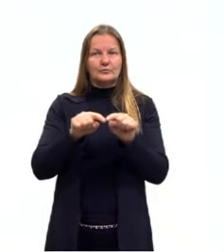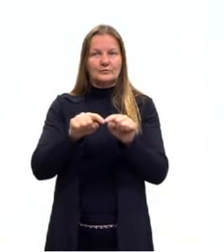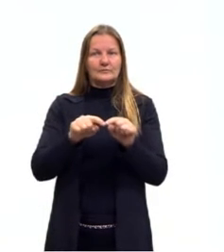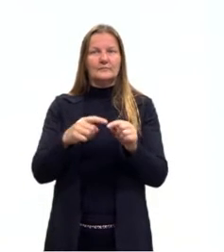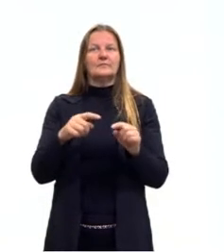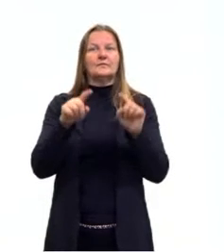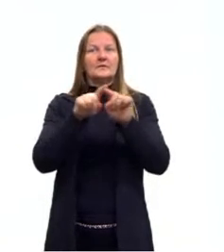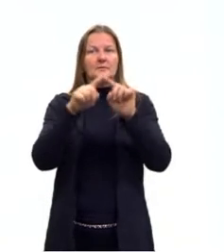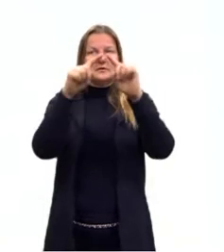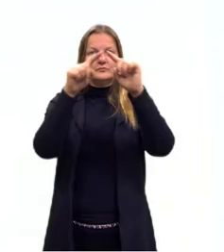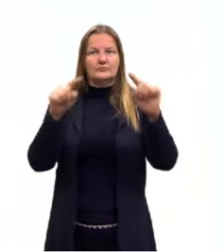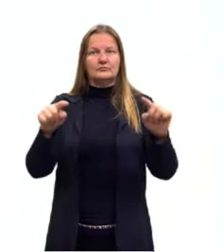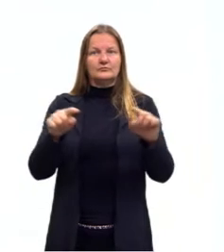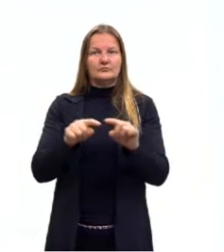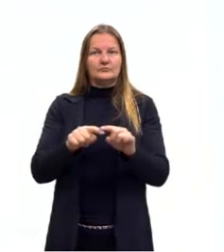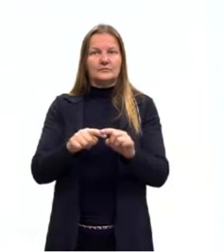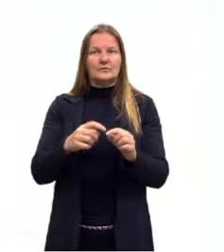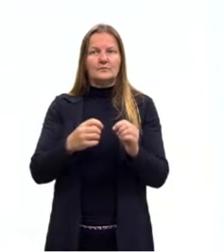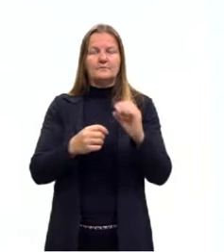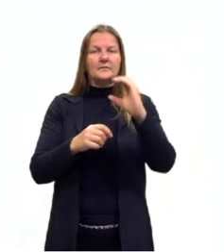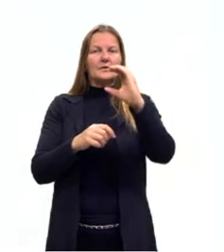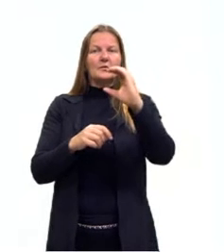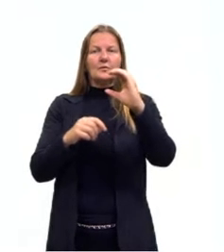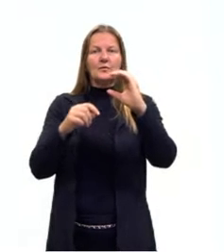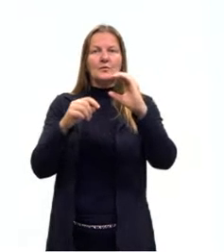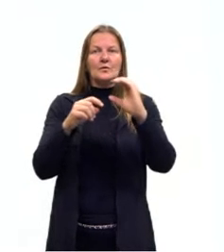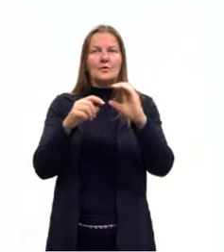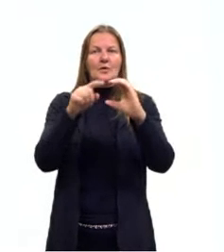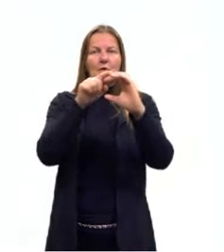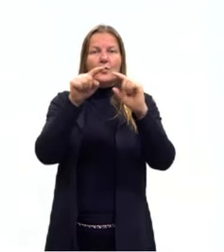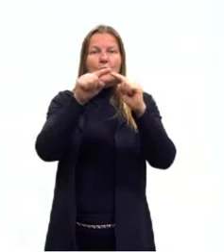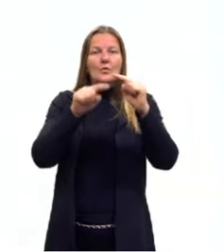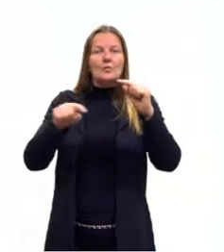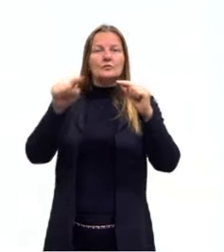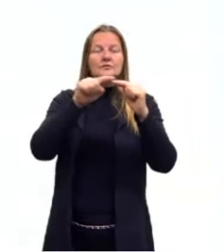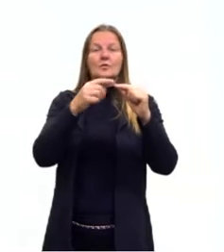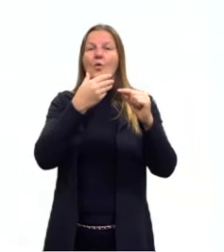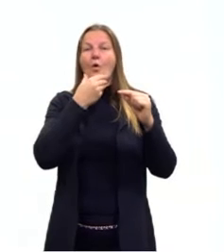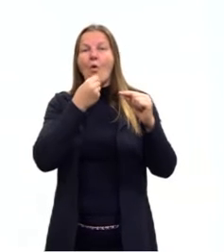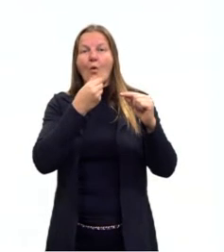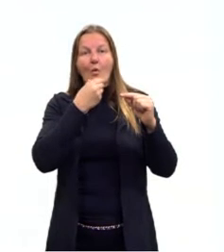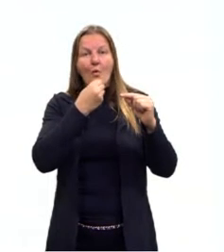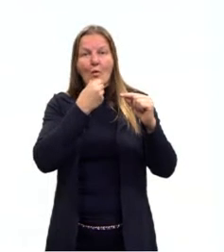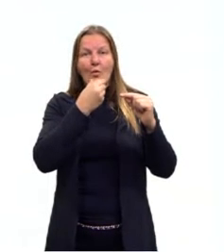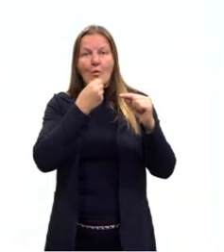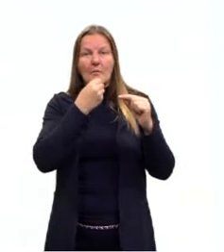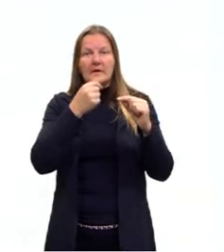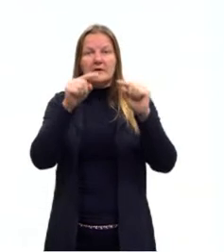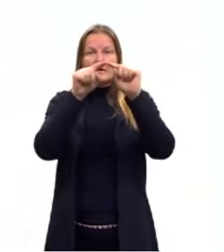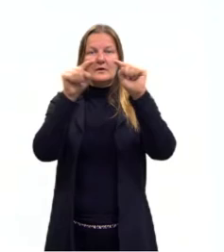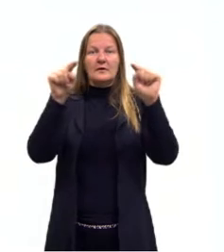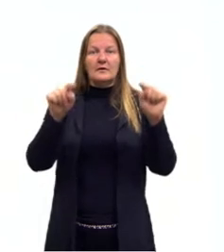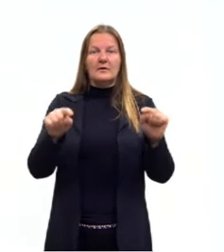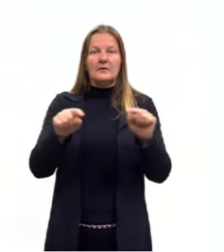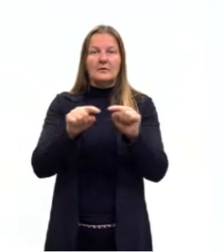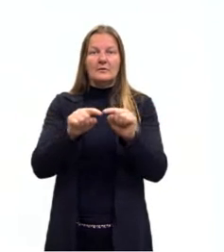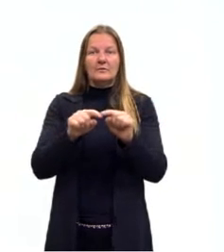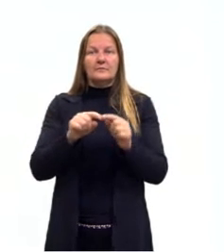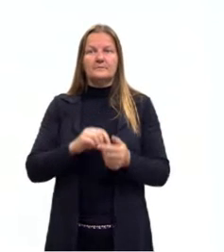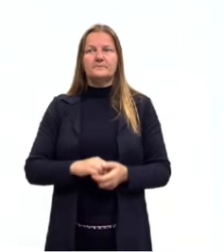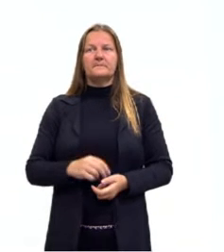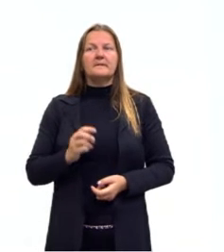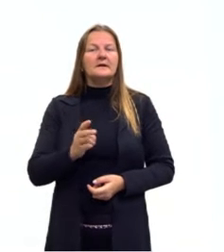então vazado né ele vai representar um indivíduo do sexo masculino o quadrado um